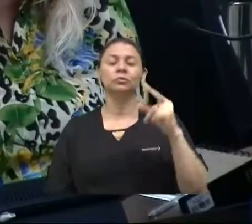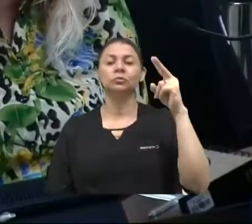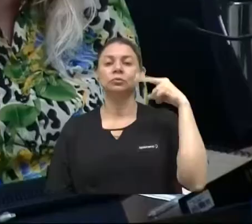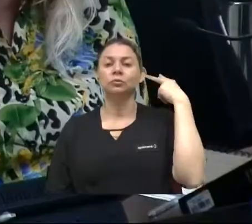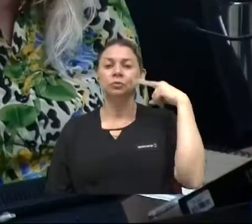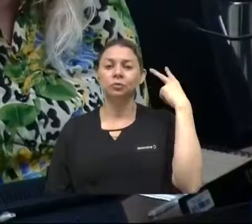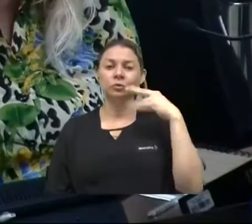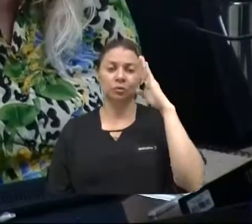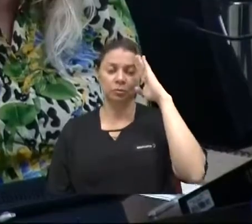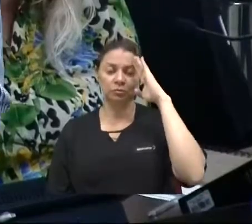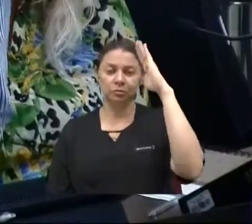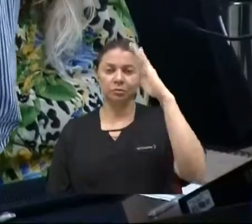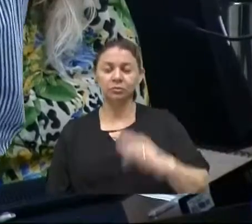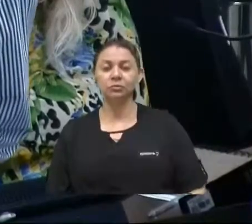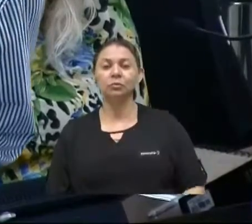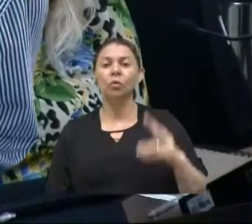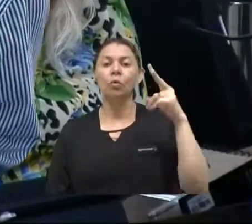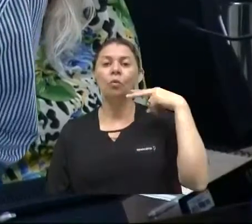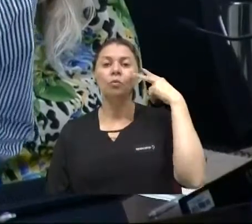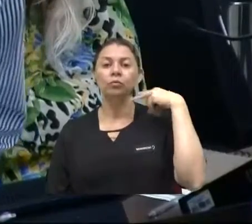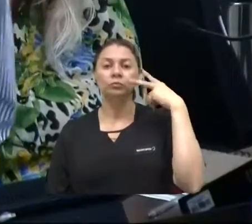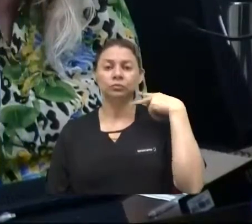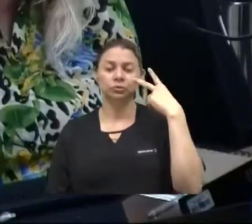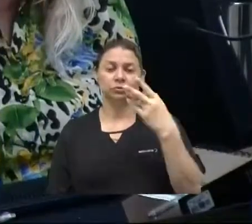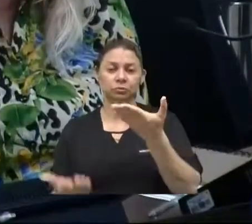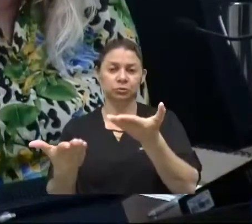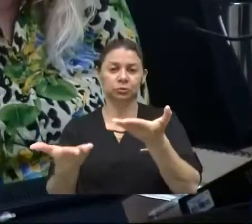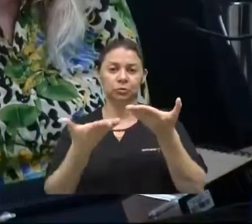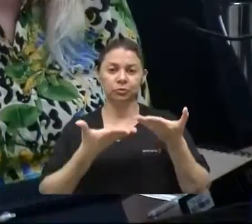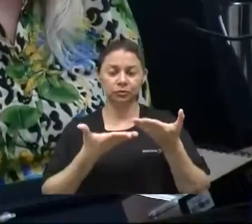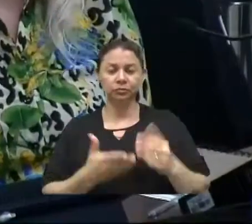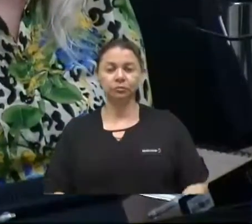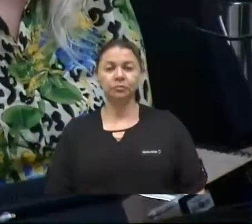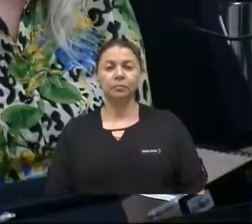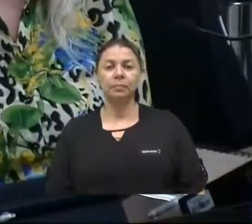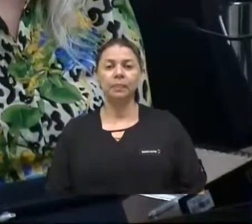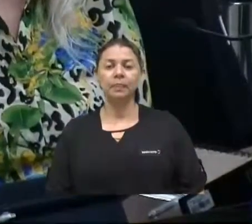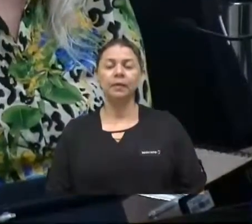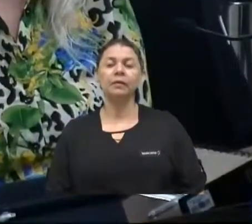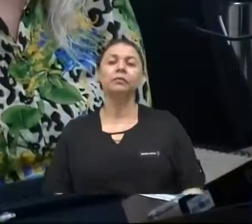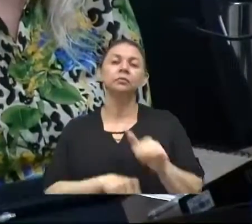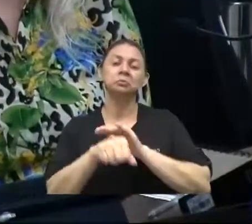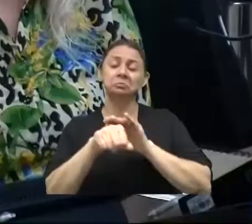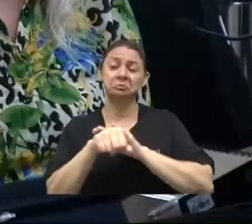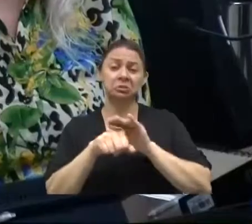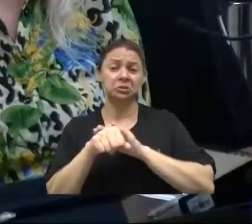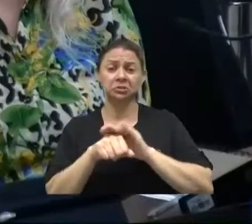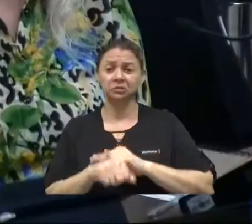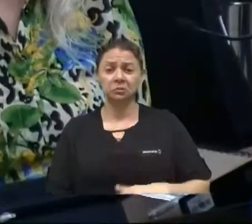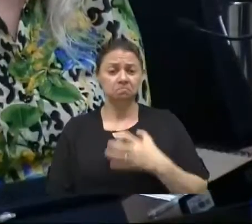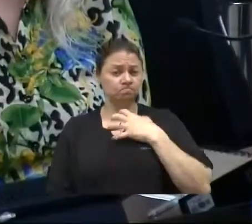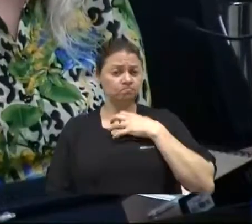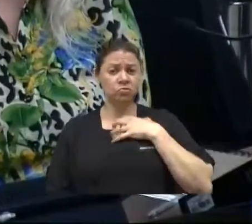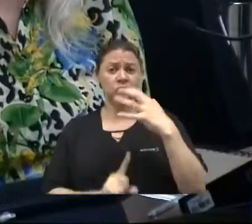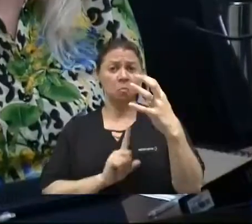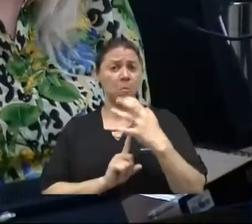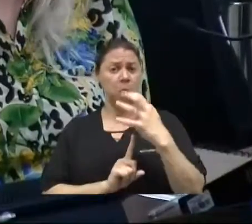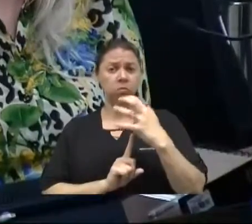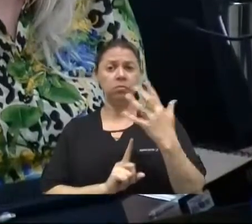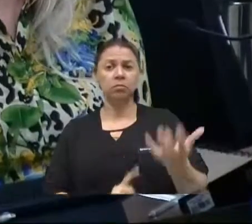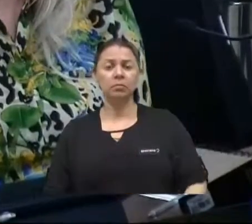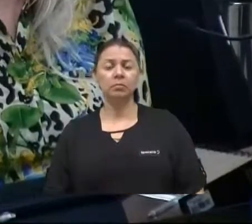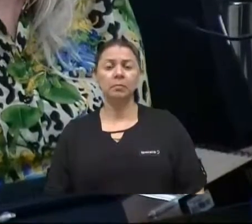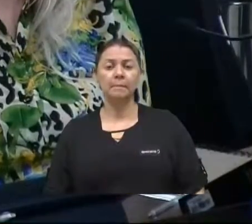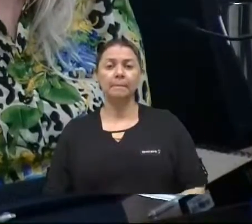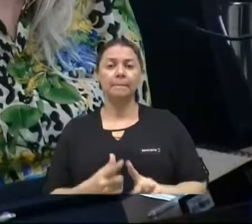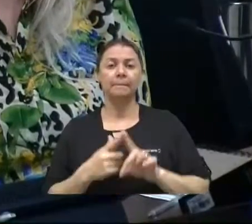principalmente quanto a este vereador, aí pelo convite, pela conversa que tiveram comigo, não me senti pressionado de forma nenhuma. Mas também